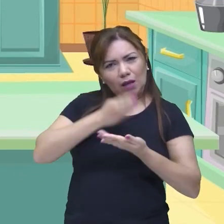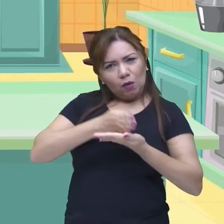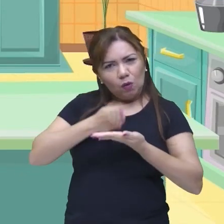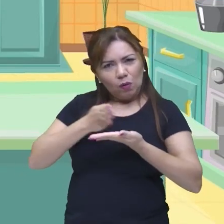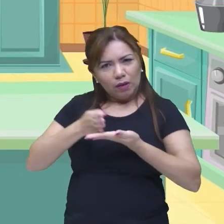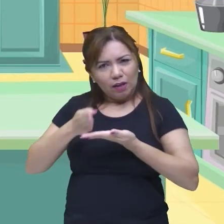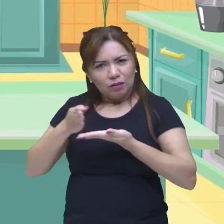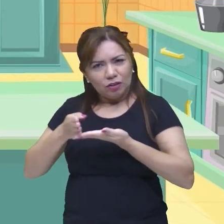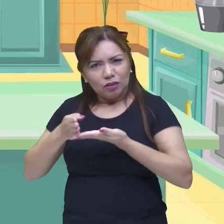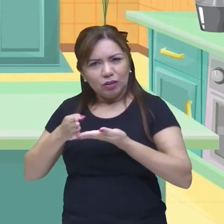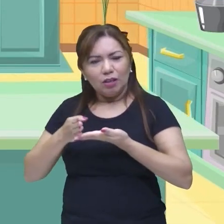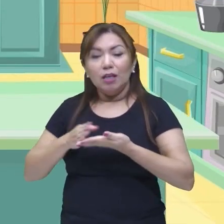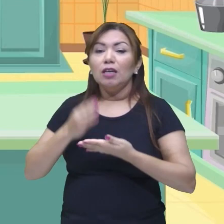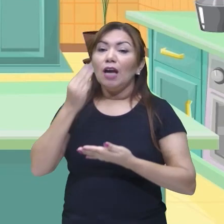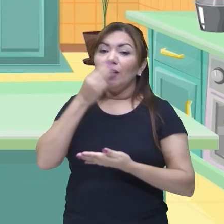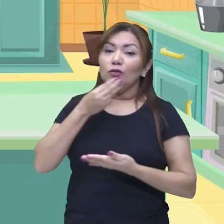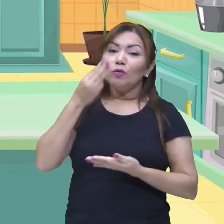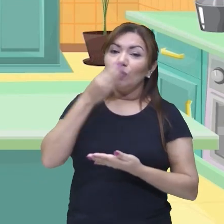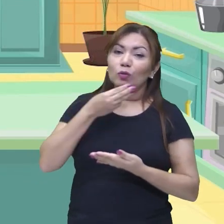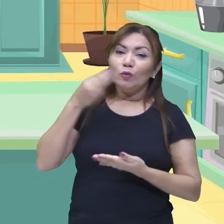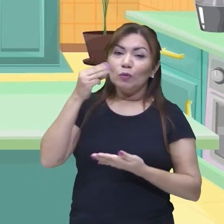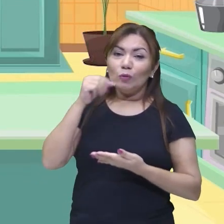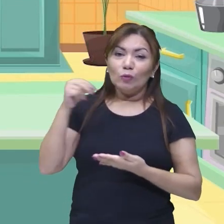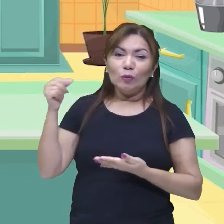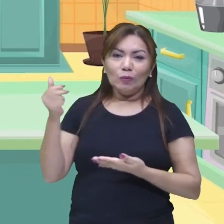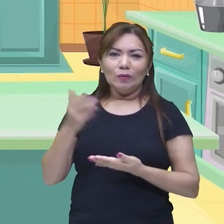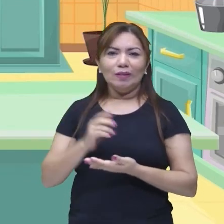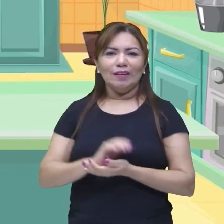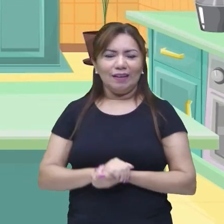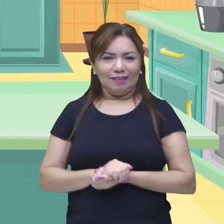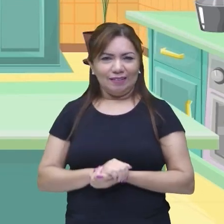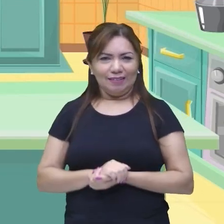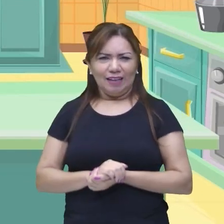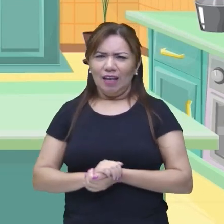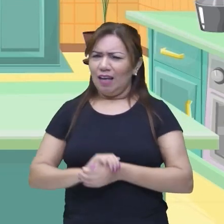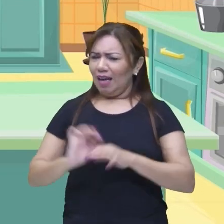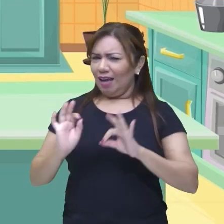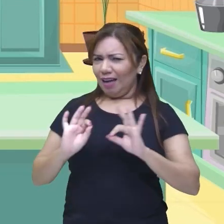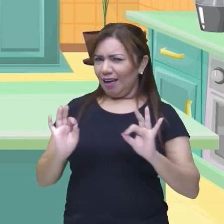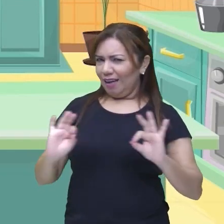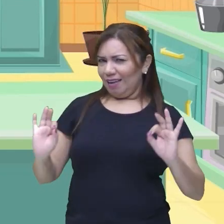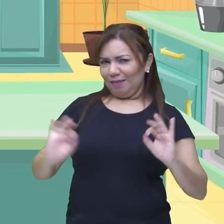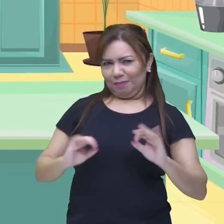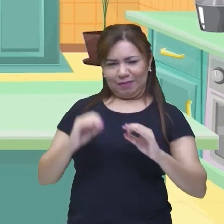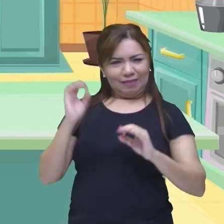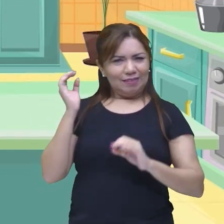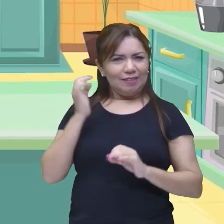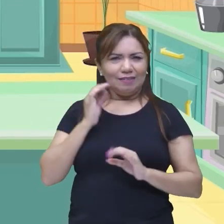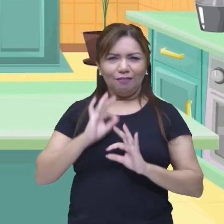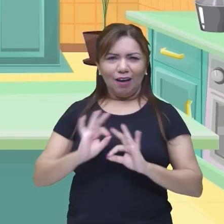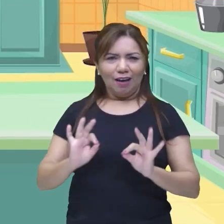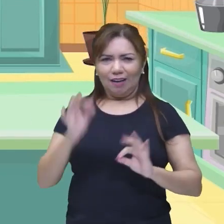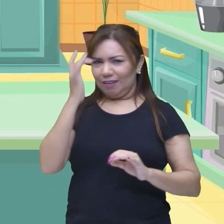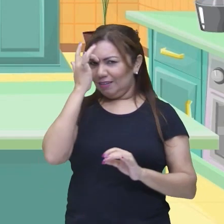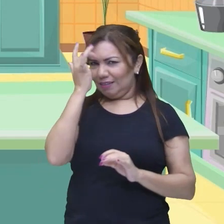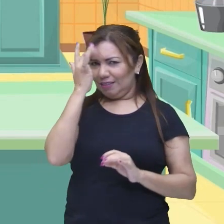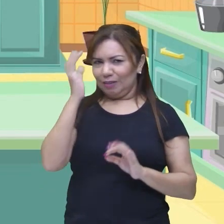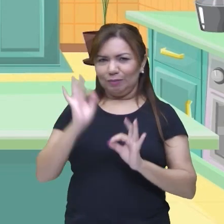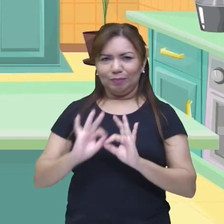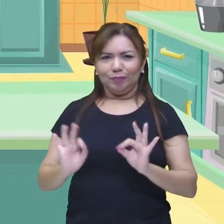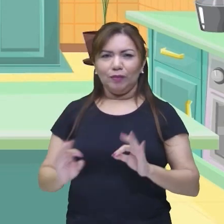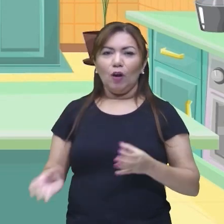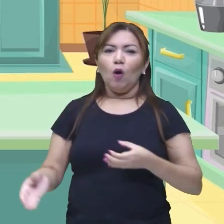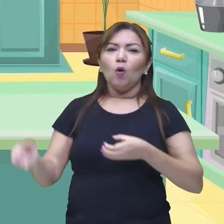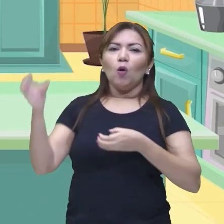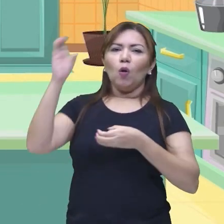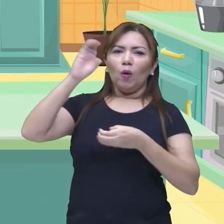e açúcar. O nosso modo de preparo é super simples. Nós vamos colocar o